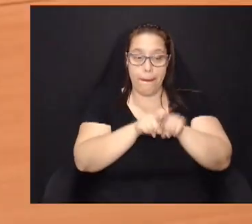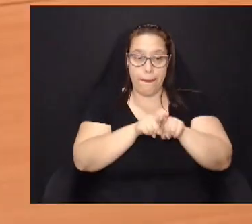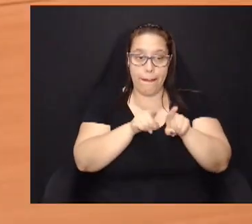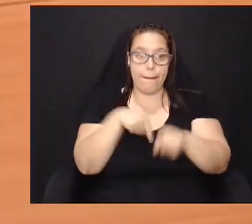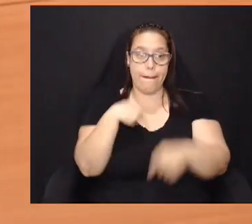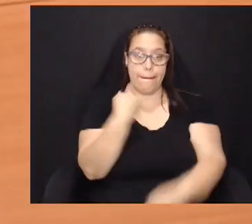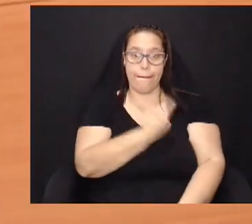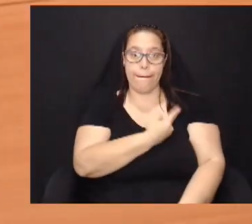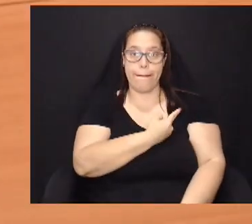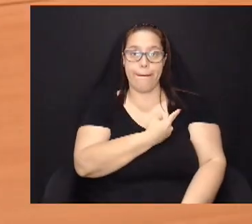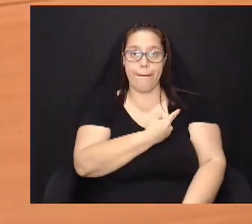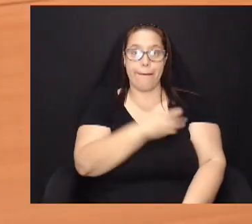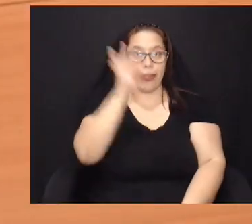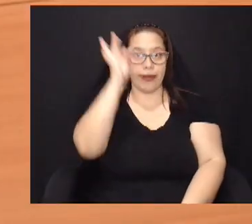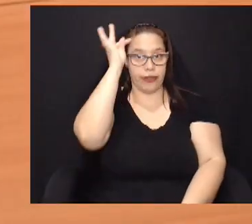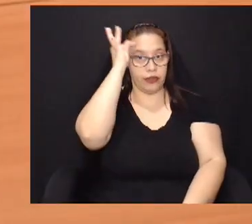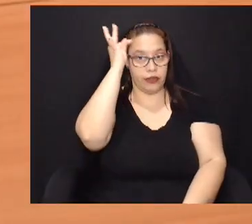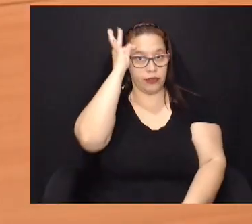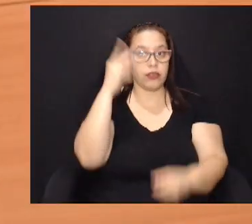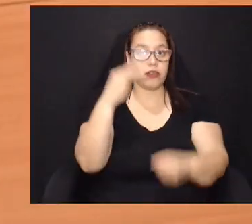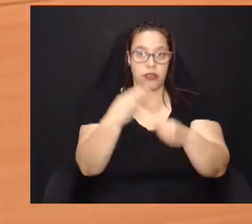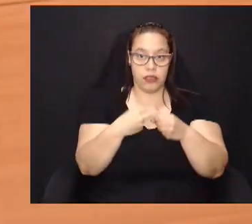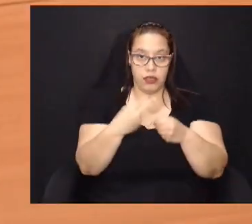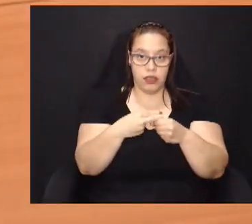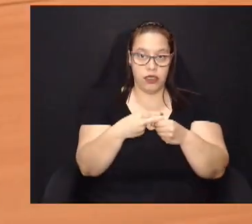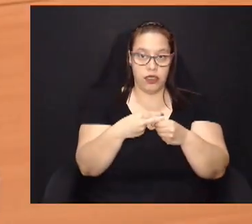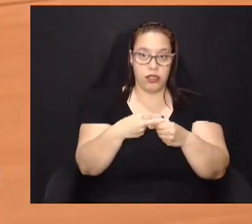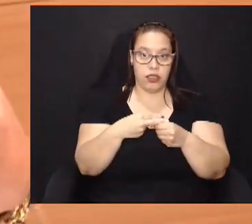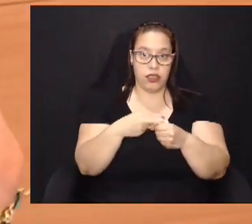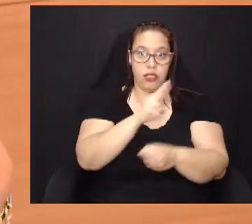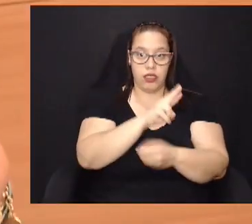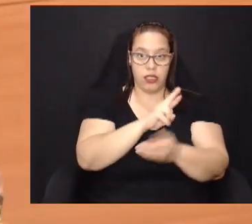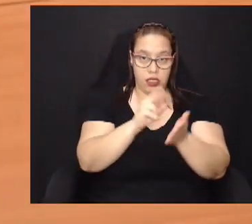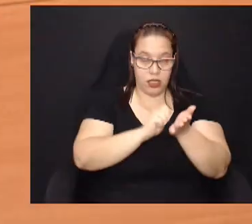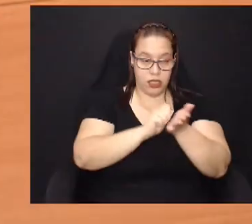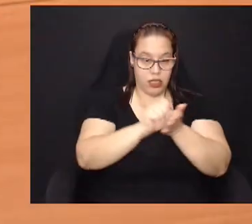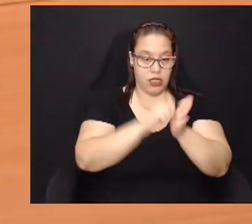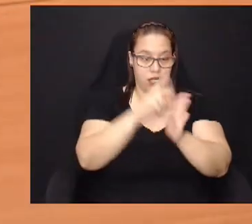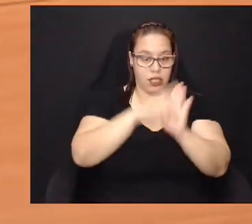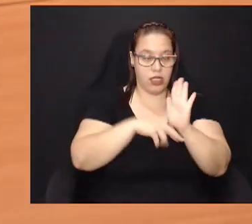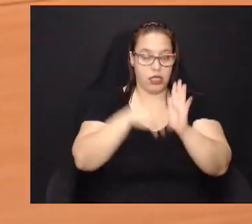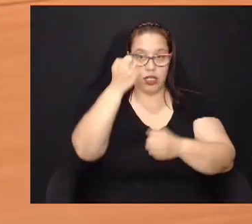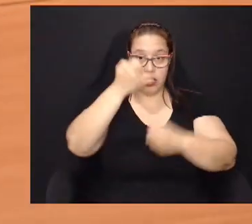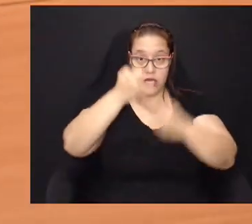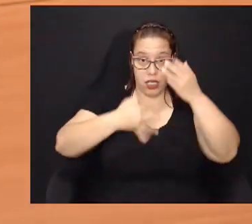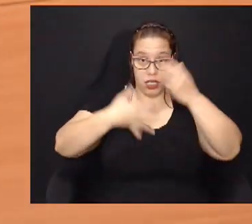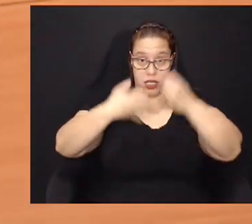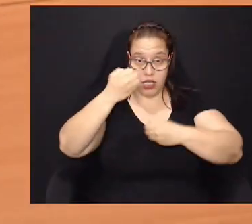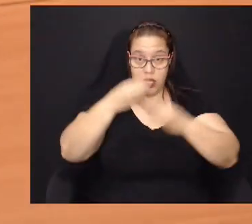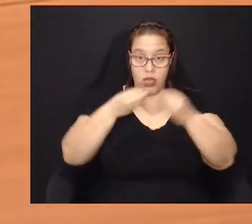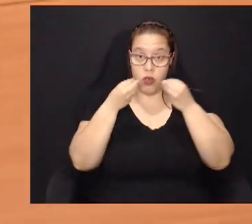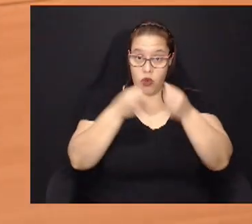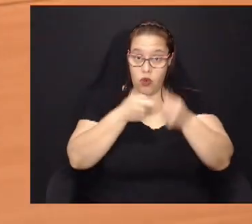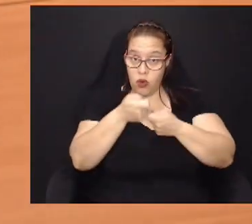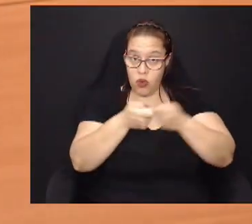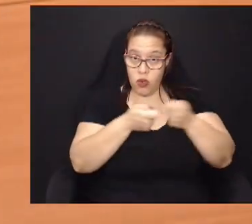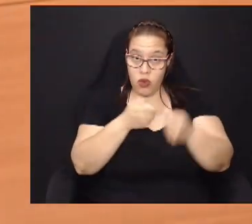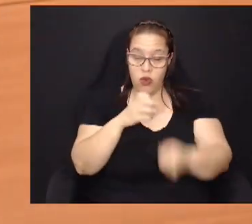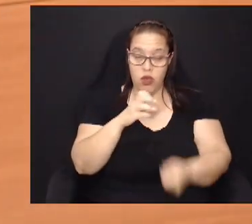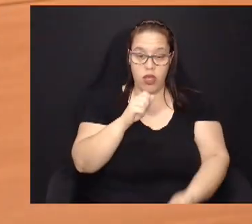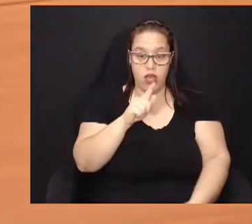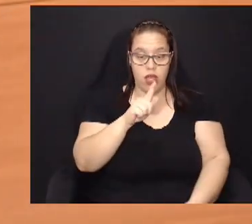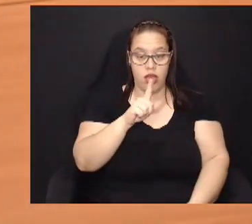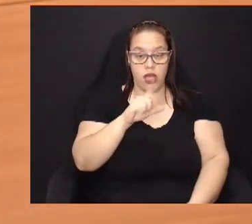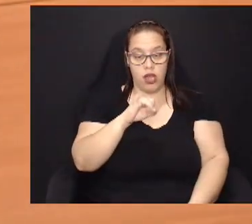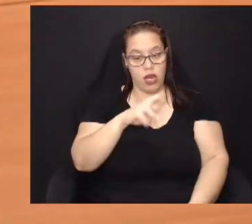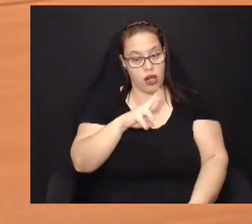nossa técnica da Unicamp, que escreveu a norma para justamente explicar para nós como que é uma medição, como calibra o